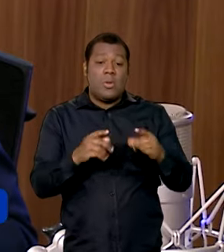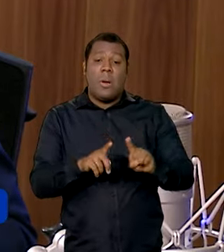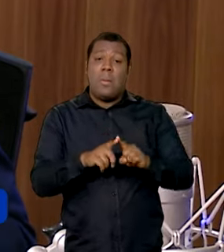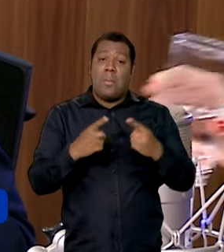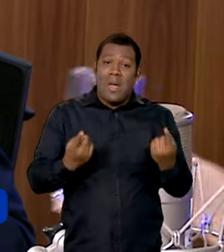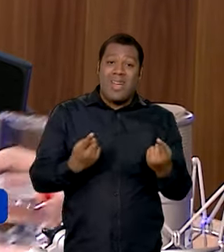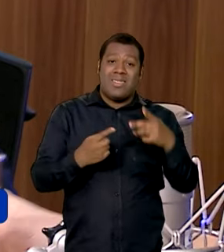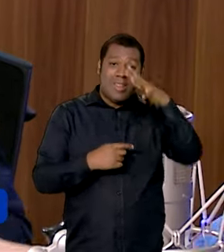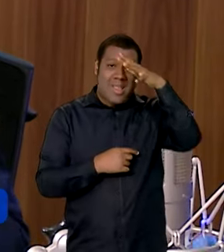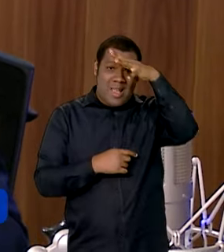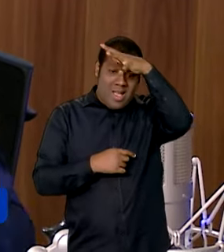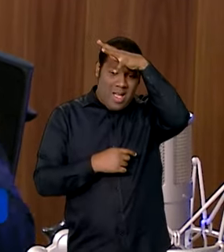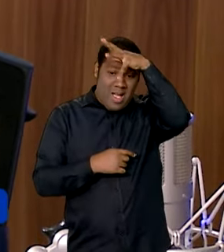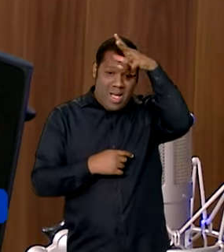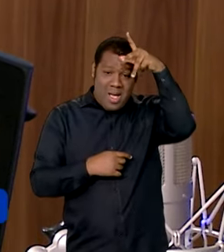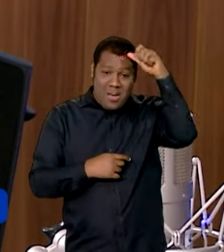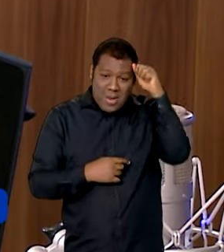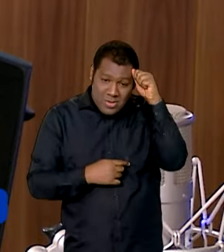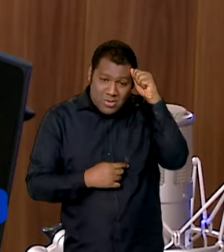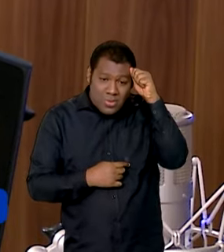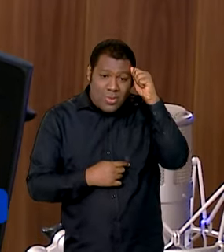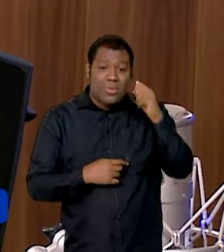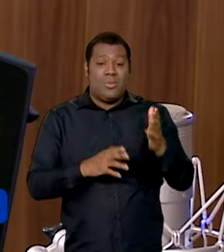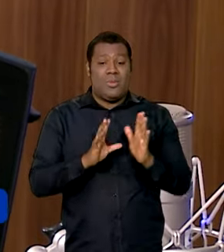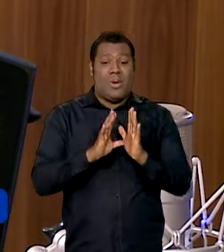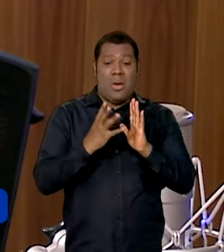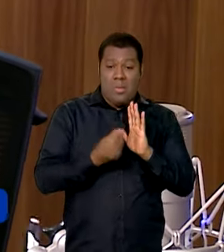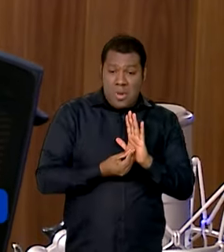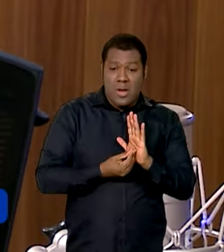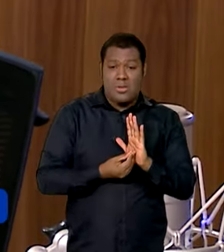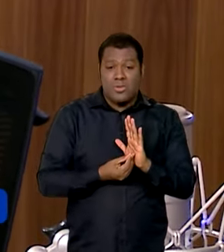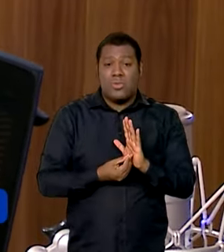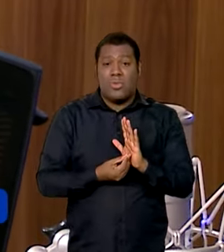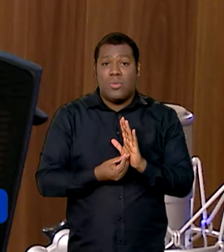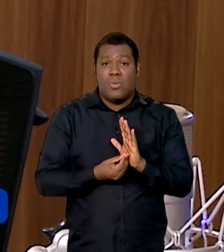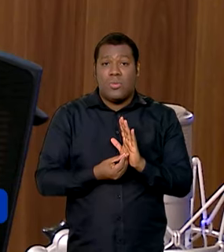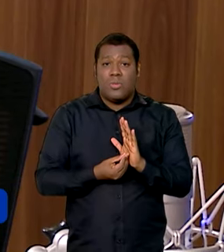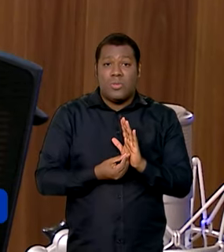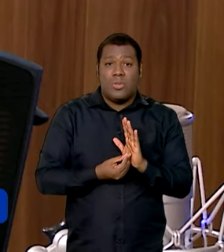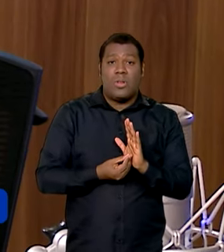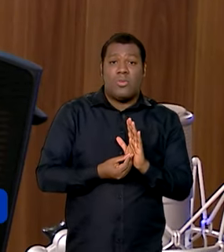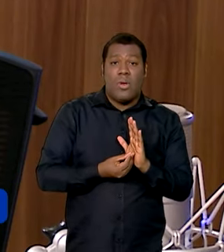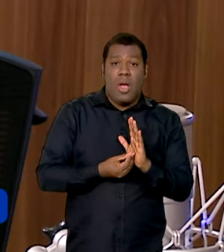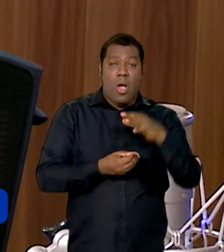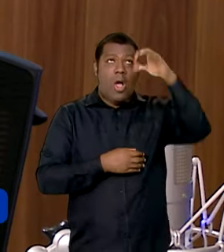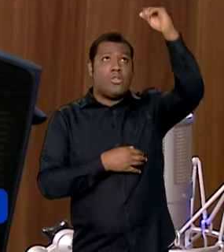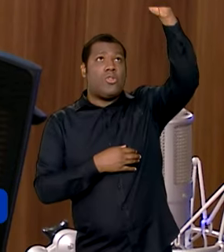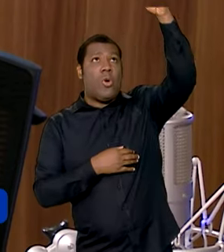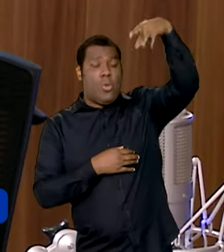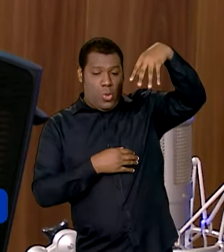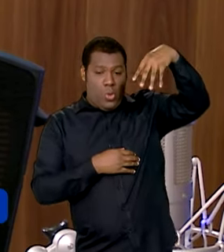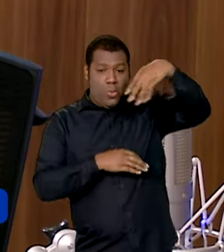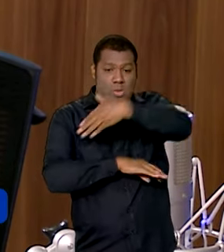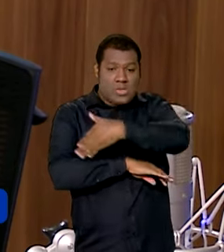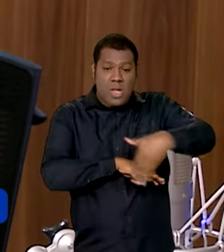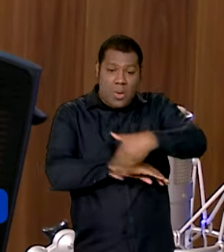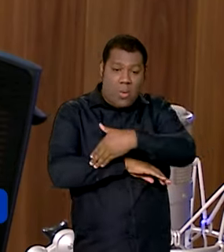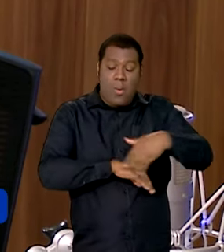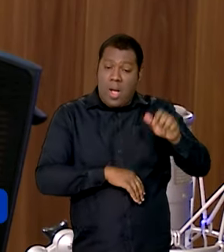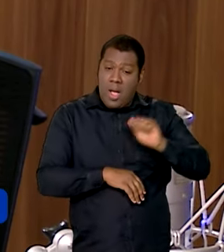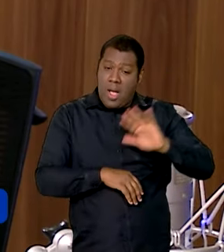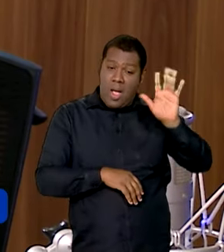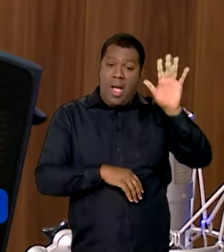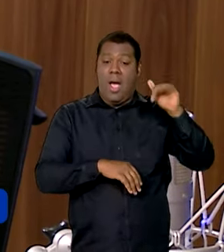atender um cidadão é um custo muito alto e esse custo é colocado né para o cidadão pagar porque alguém tem que